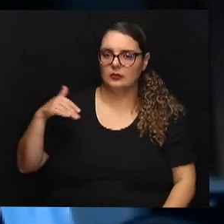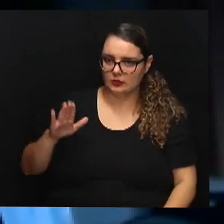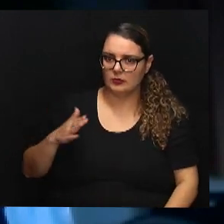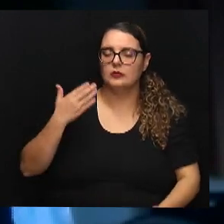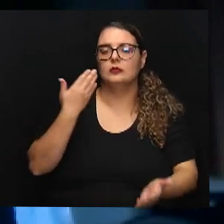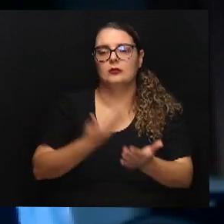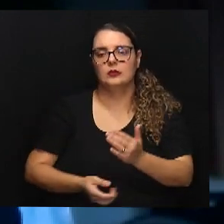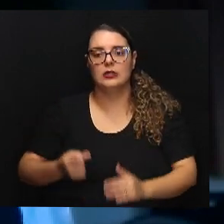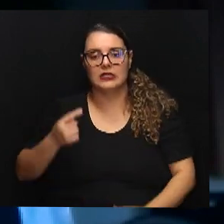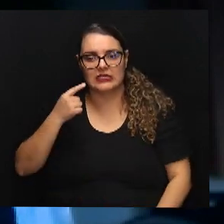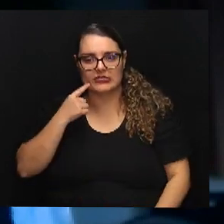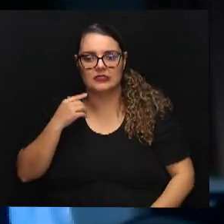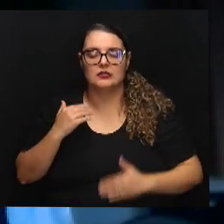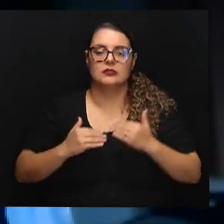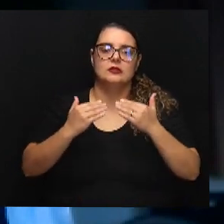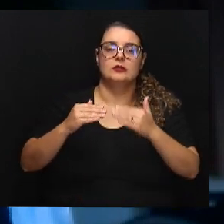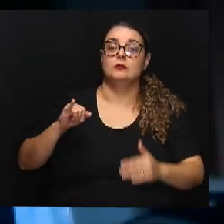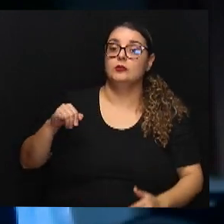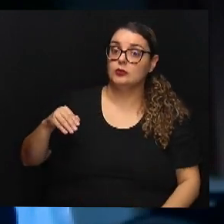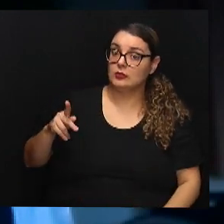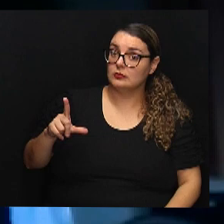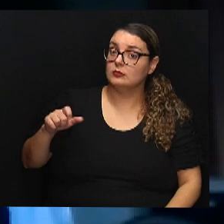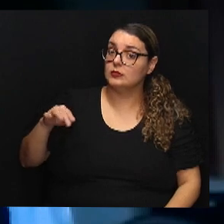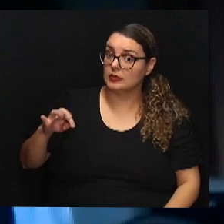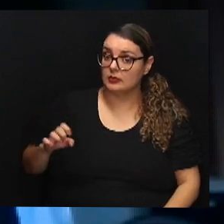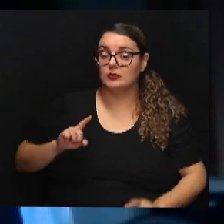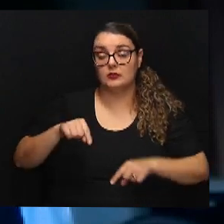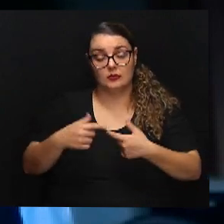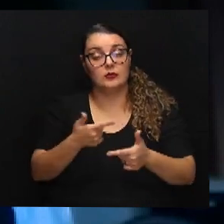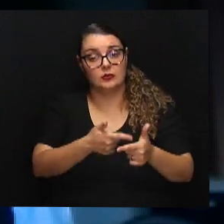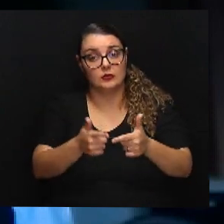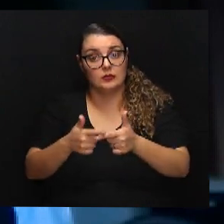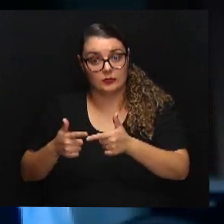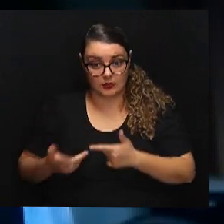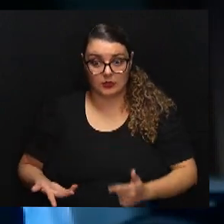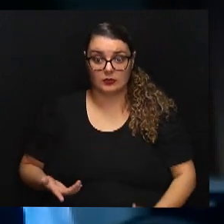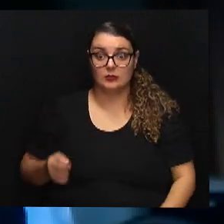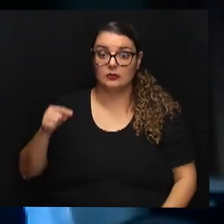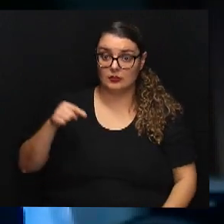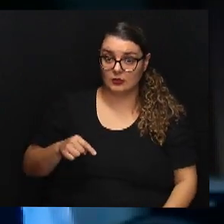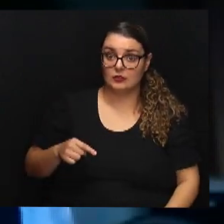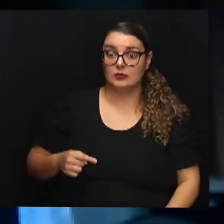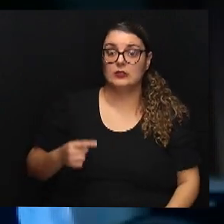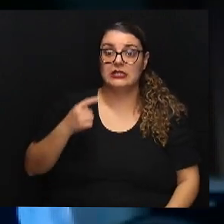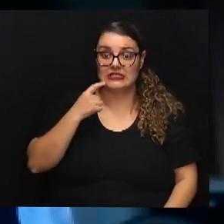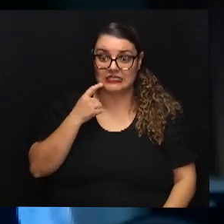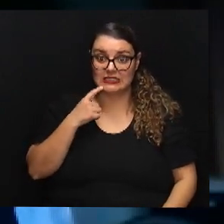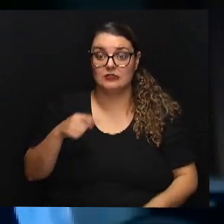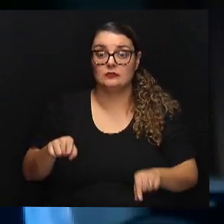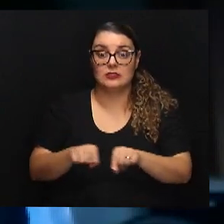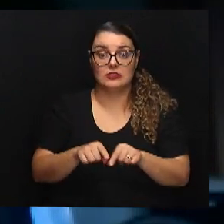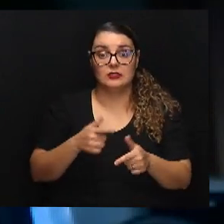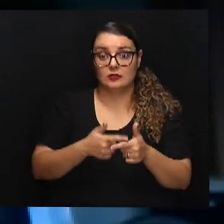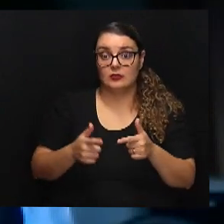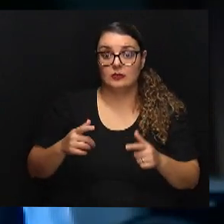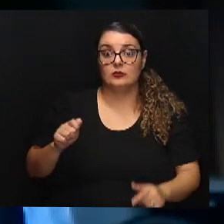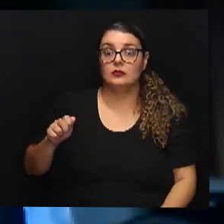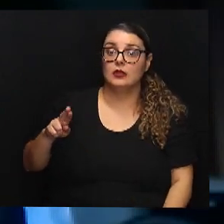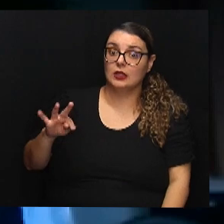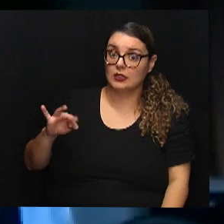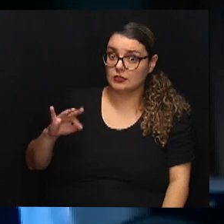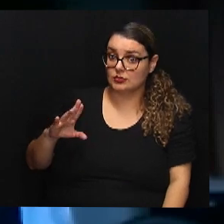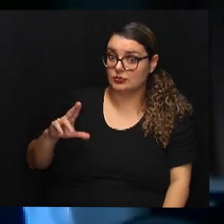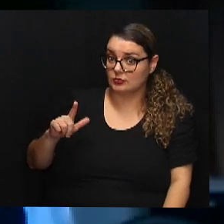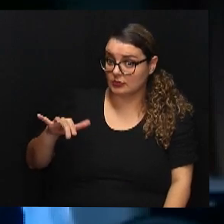ao longo da vida, ele vai ser um adulto que vai perder um dente, evoluir para um implante e vários outros problemas, isso considerando os dentes,